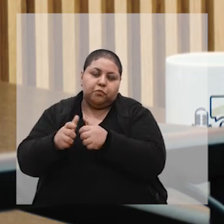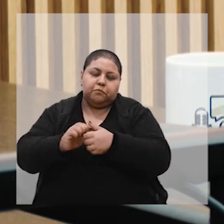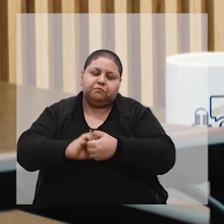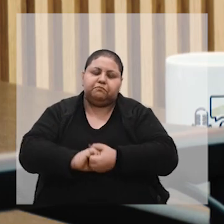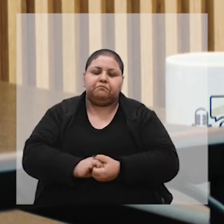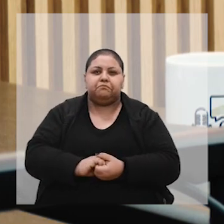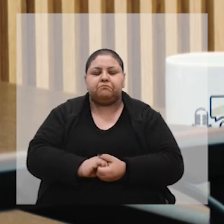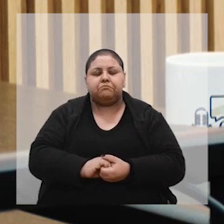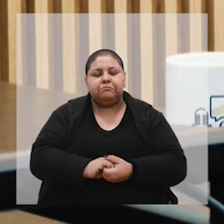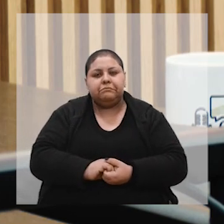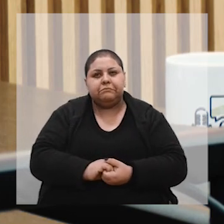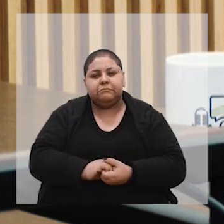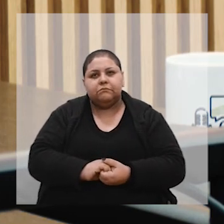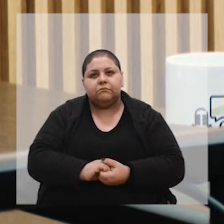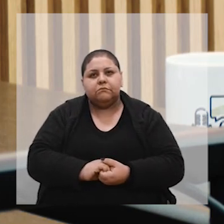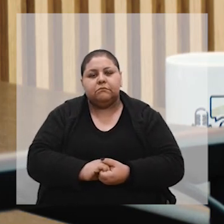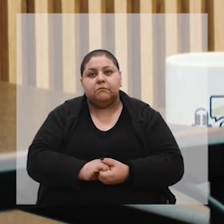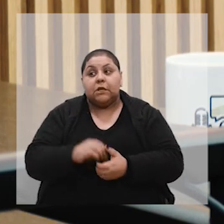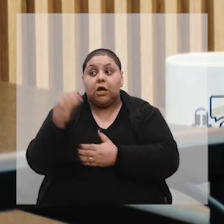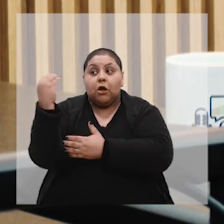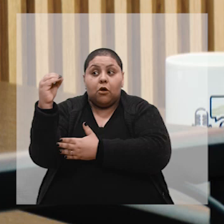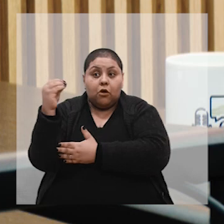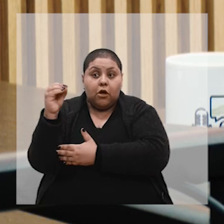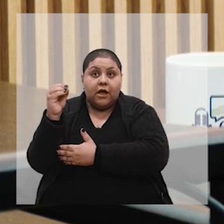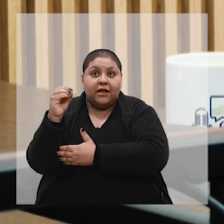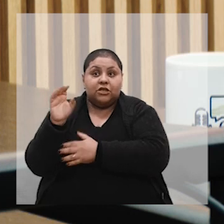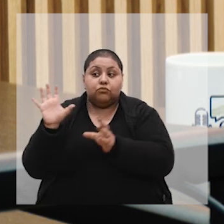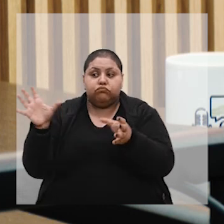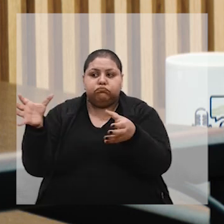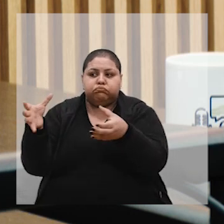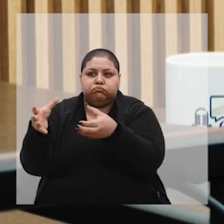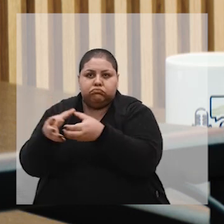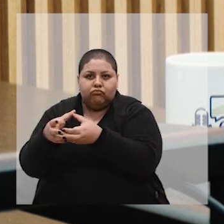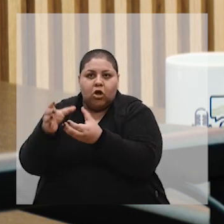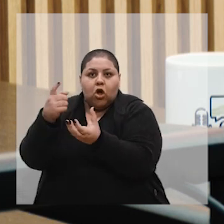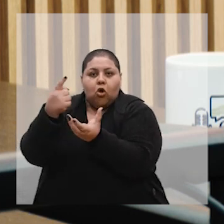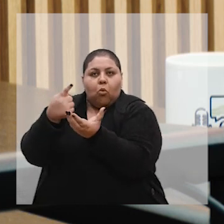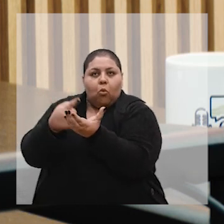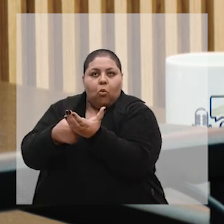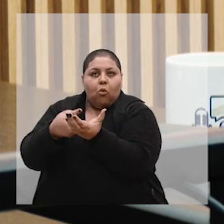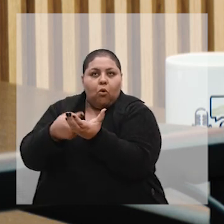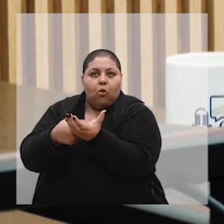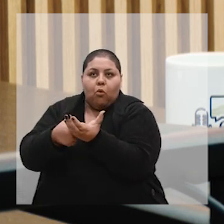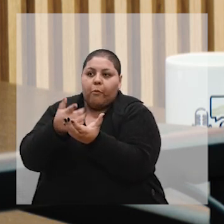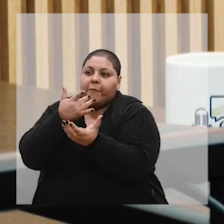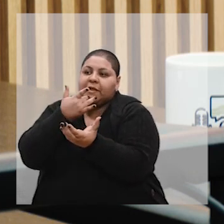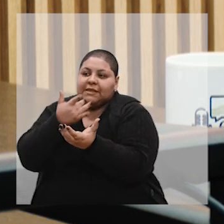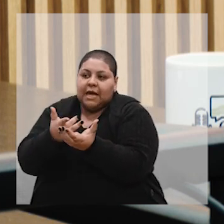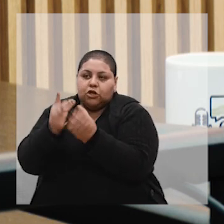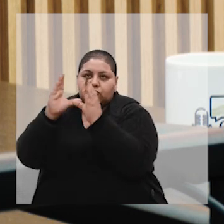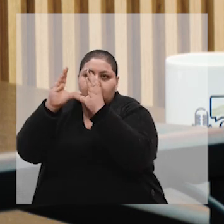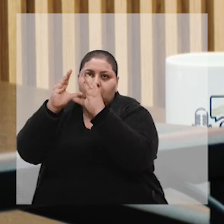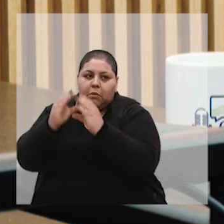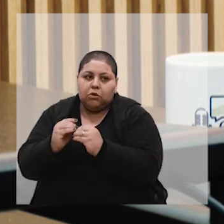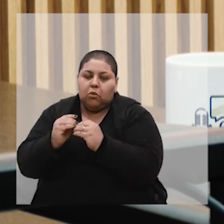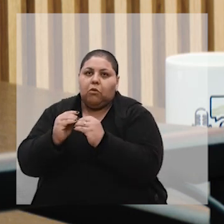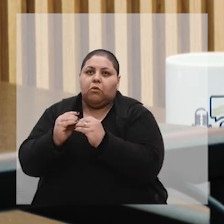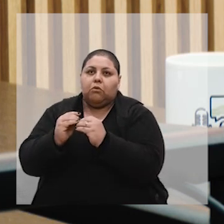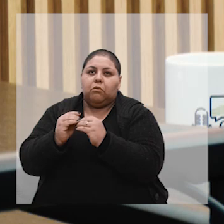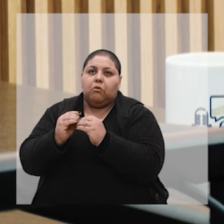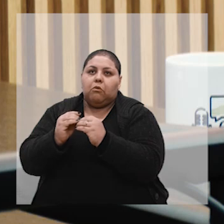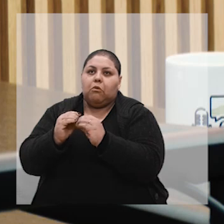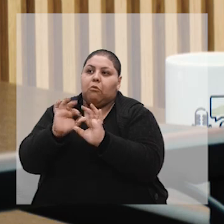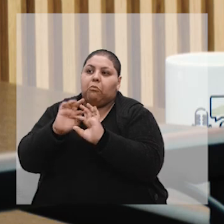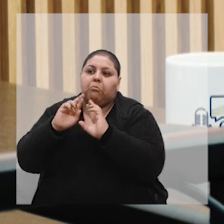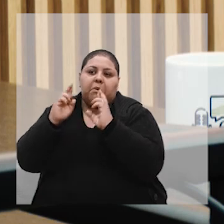que se deslocar para o mesmo local ali. Porto Alegre a gente se reúne, marca geralmente uma tarde, uma noite para jogar,